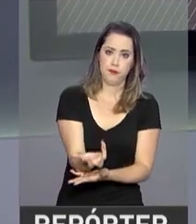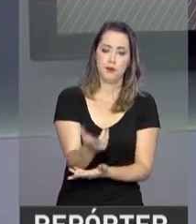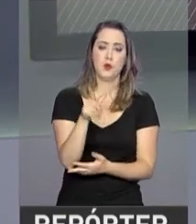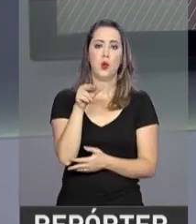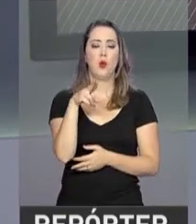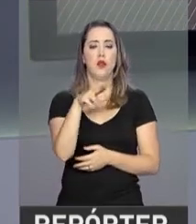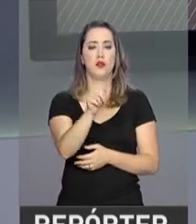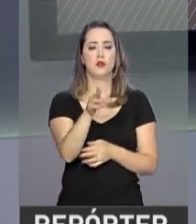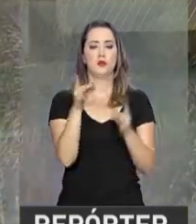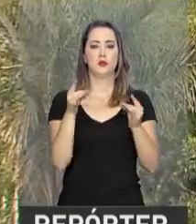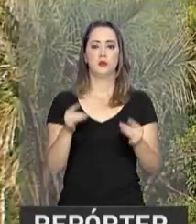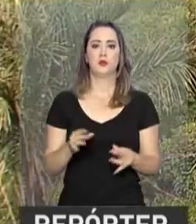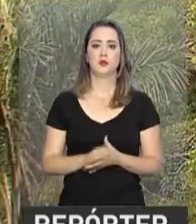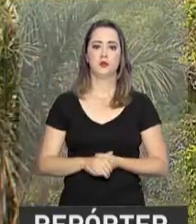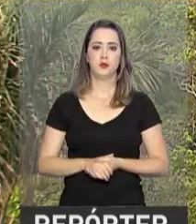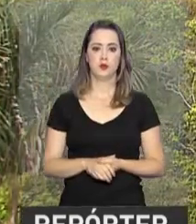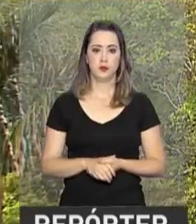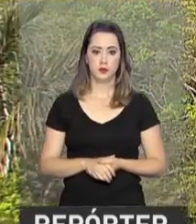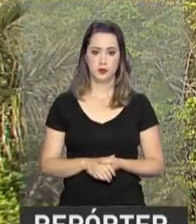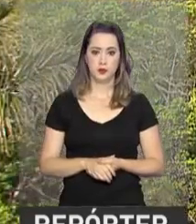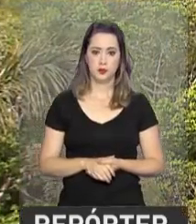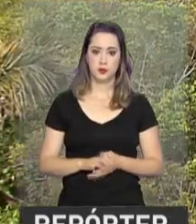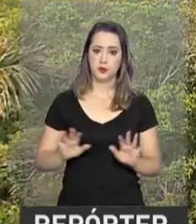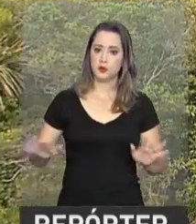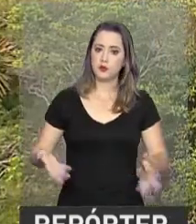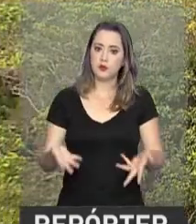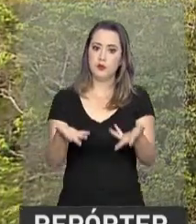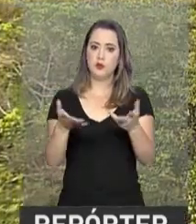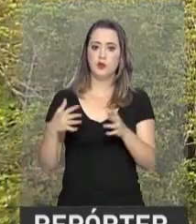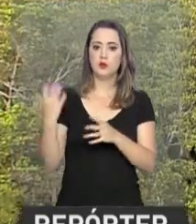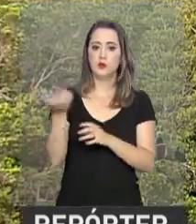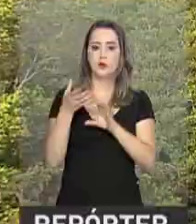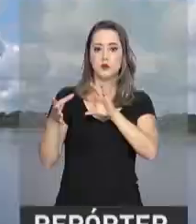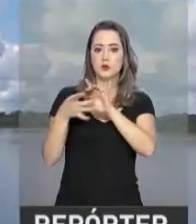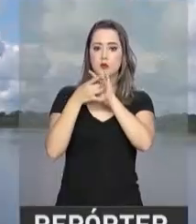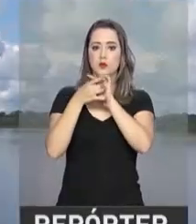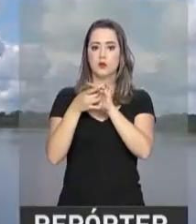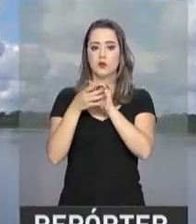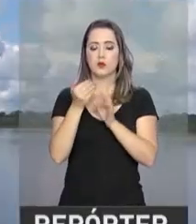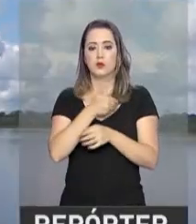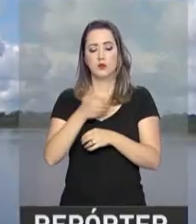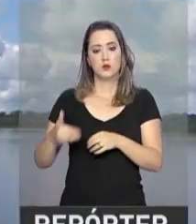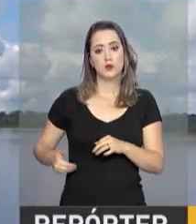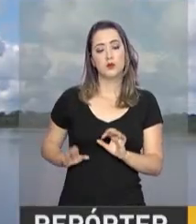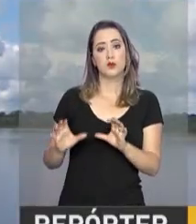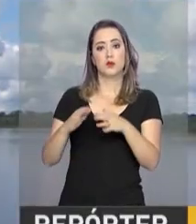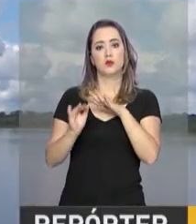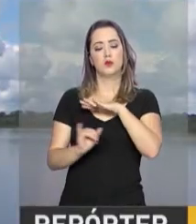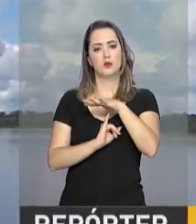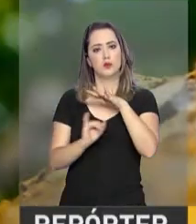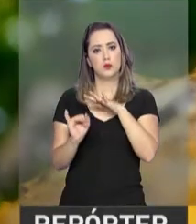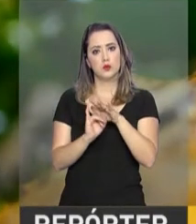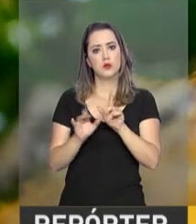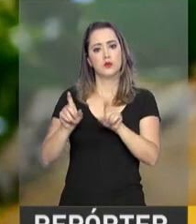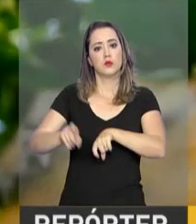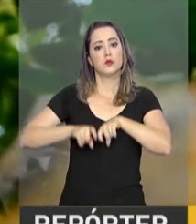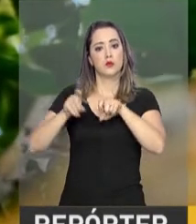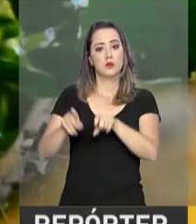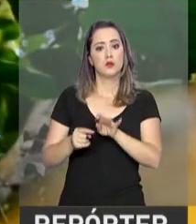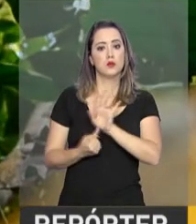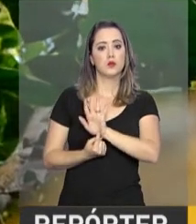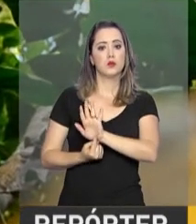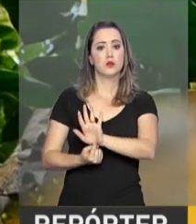informações a mobilização quer unir governos instituições produtores ea sociedade para mostrar